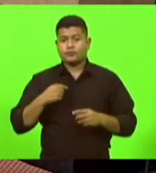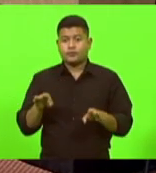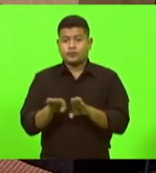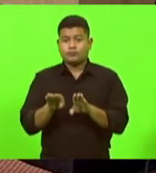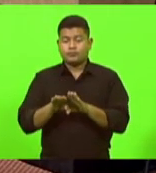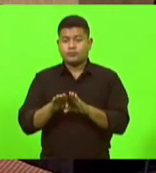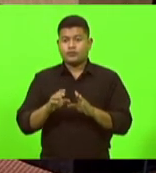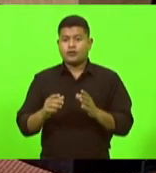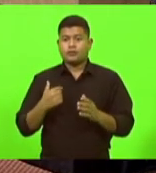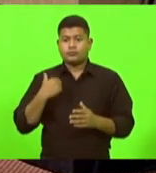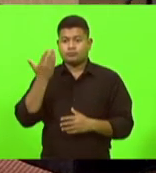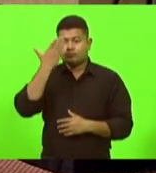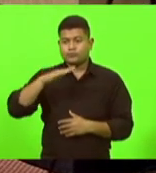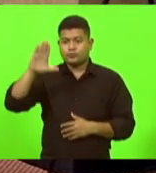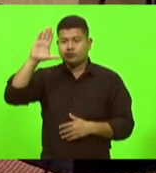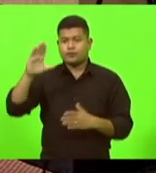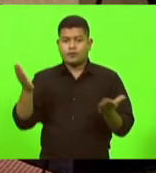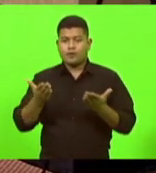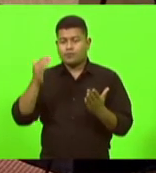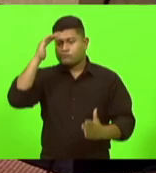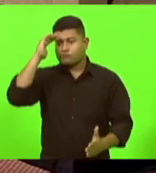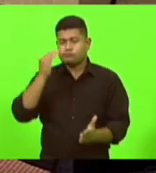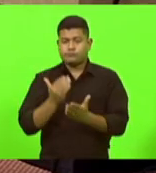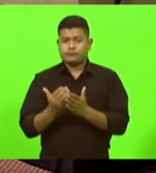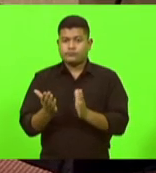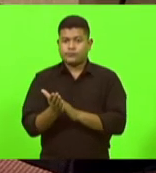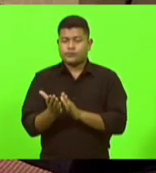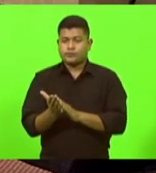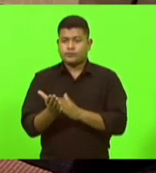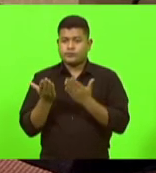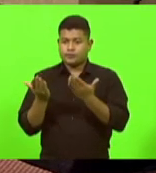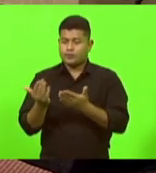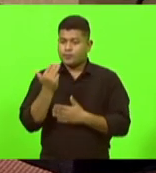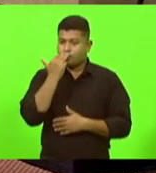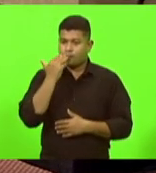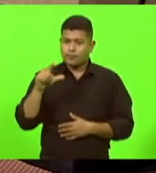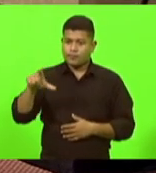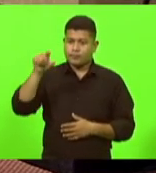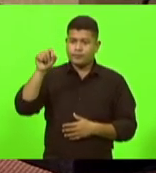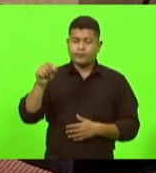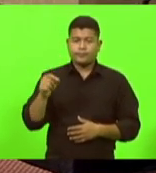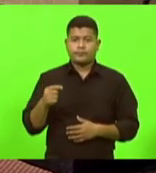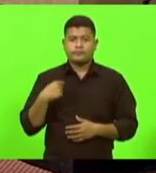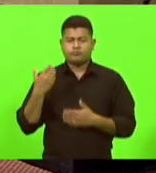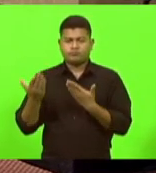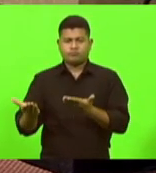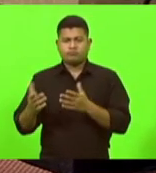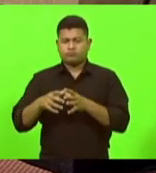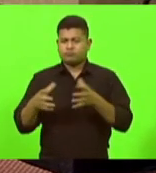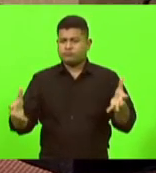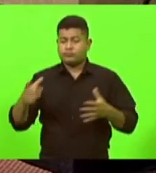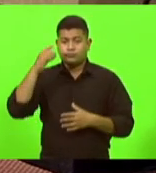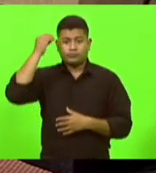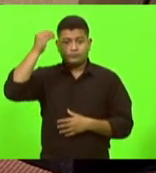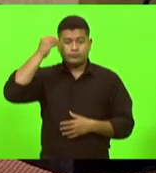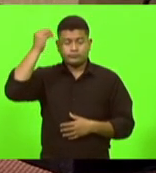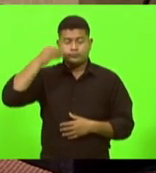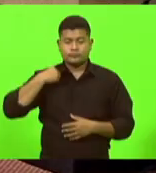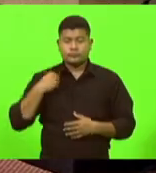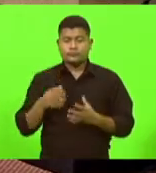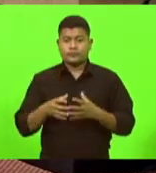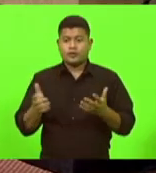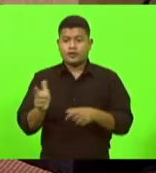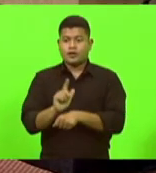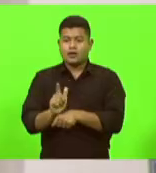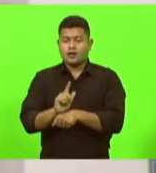e parabenizando meu querido amigo deputado Moacir Sopelsa, com larga experiência, que creio fará uma grande gestão à frente desta